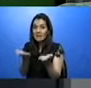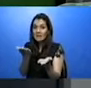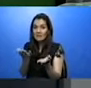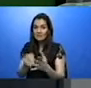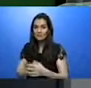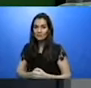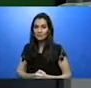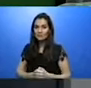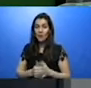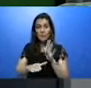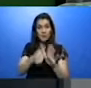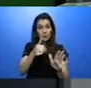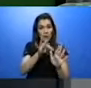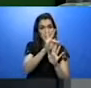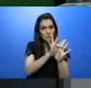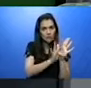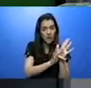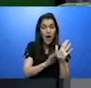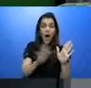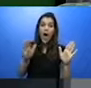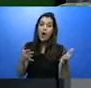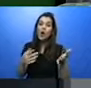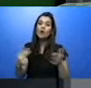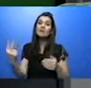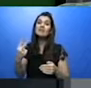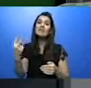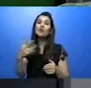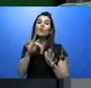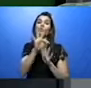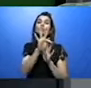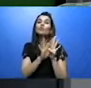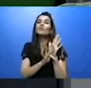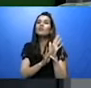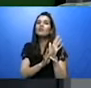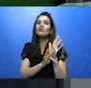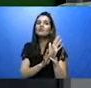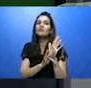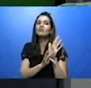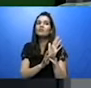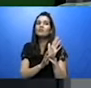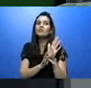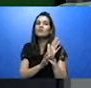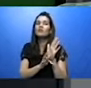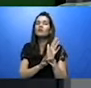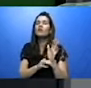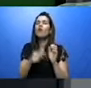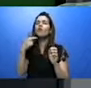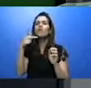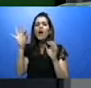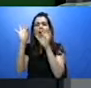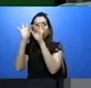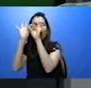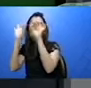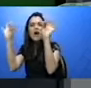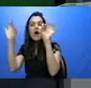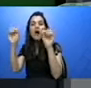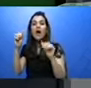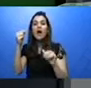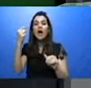tá? Agora, do segundo texto. Então, quem ainda não grifou, vai grifar lá na sua apostila